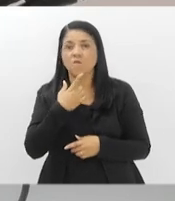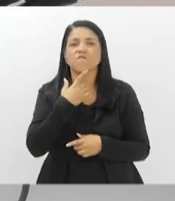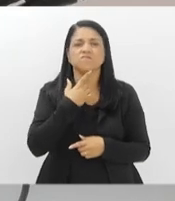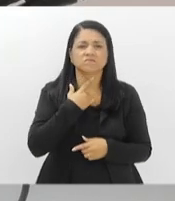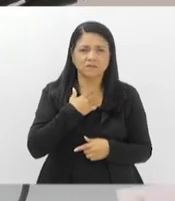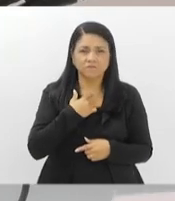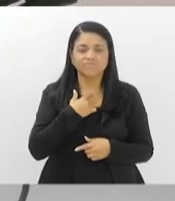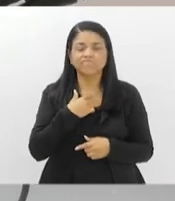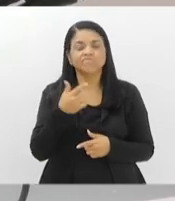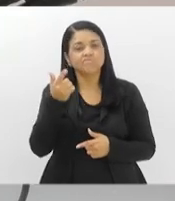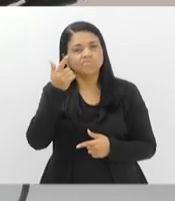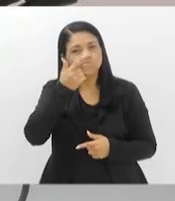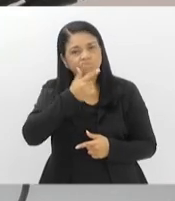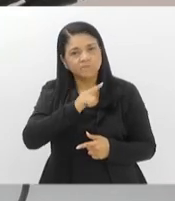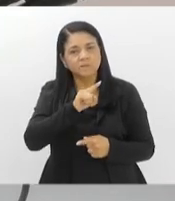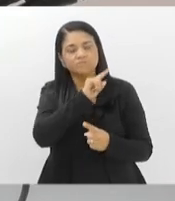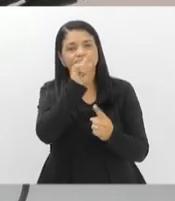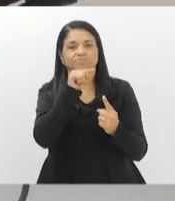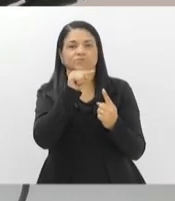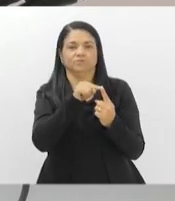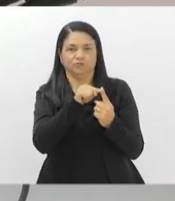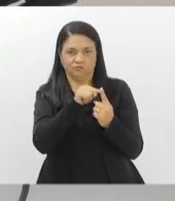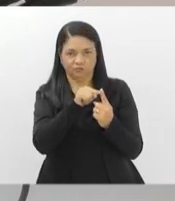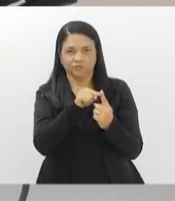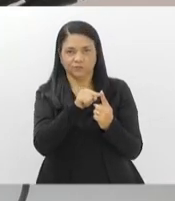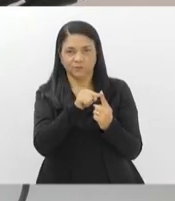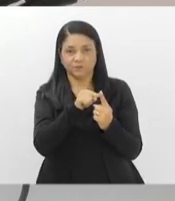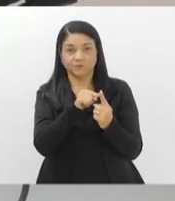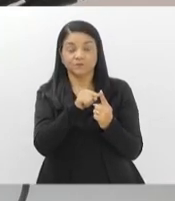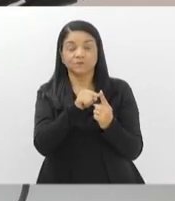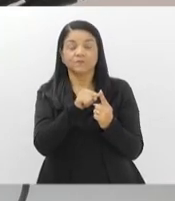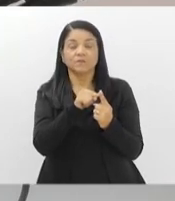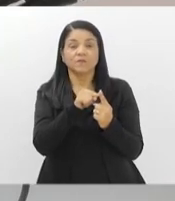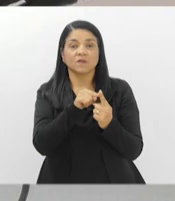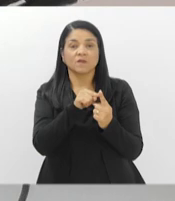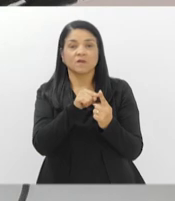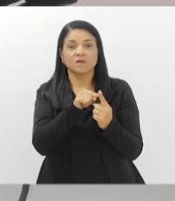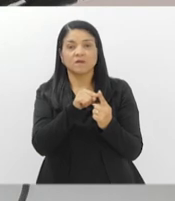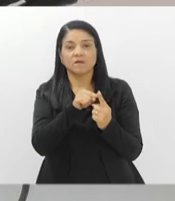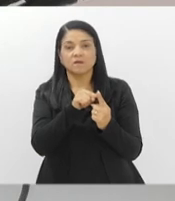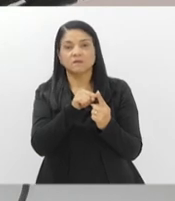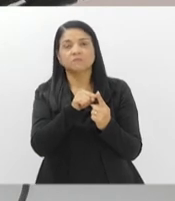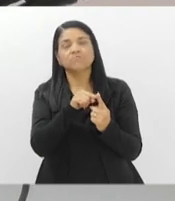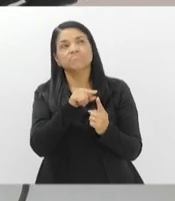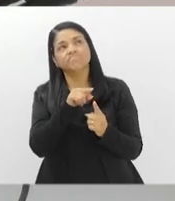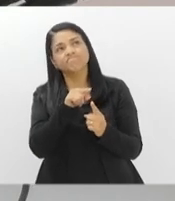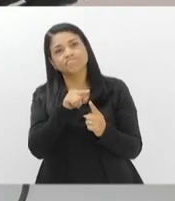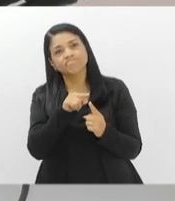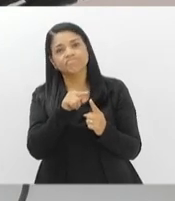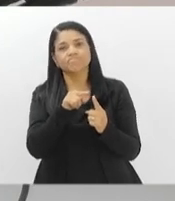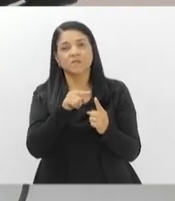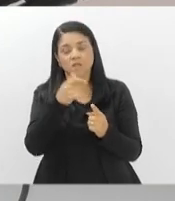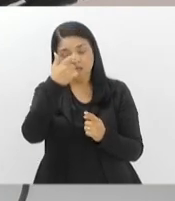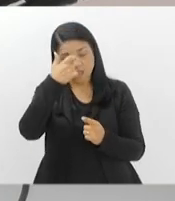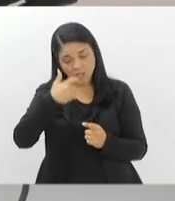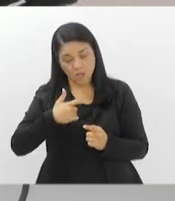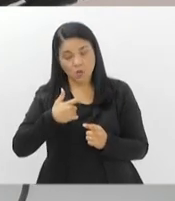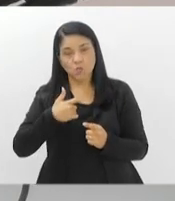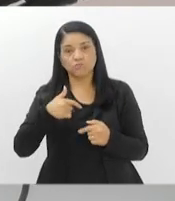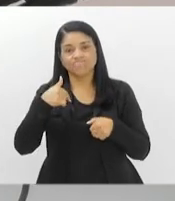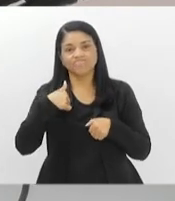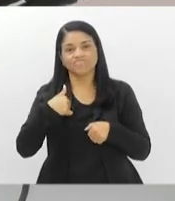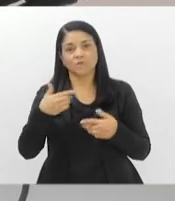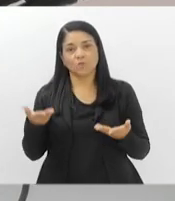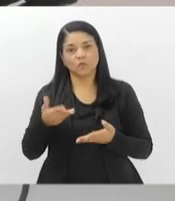vamos chegar a um denominador comum apesar de ter que me colocar aqui